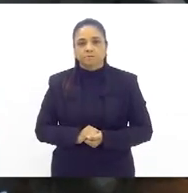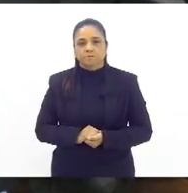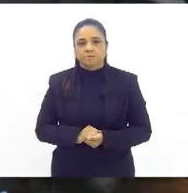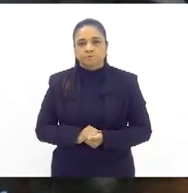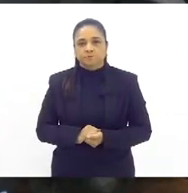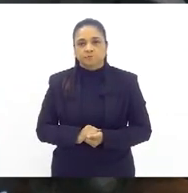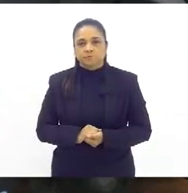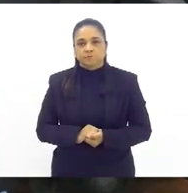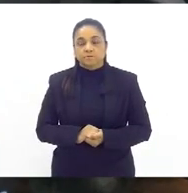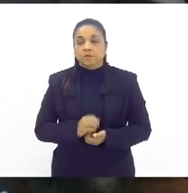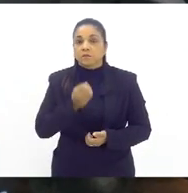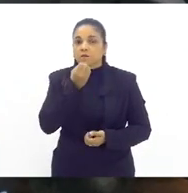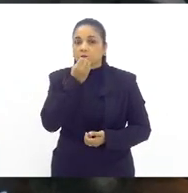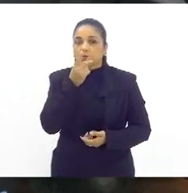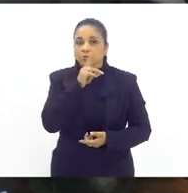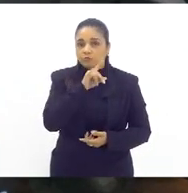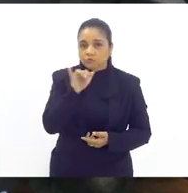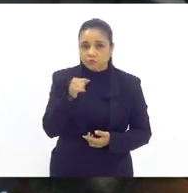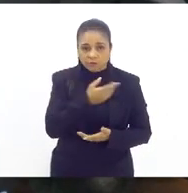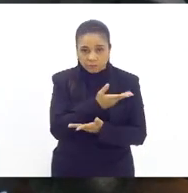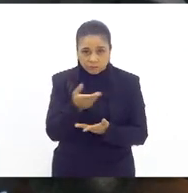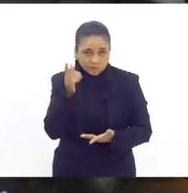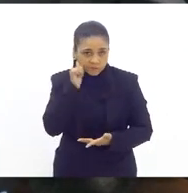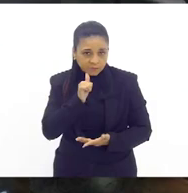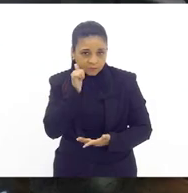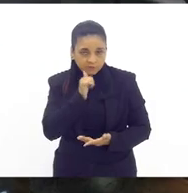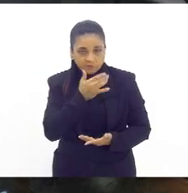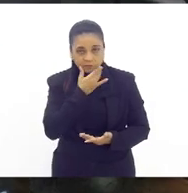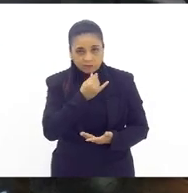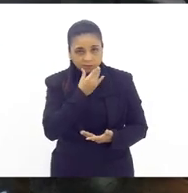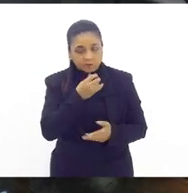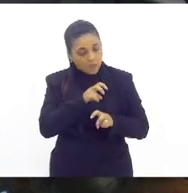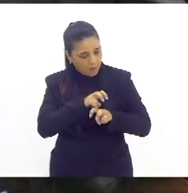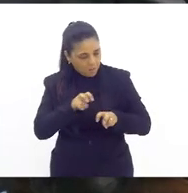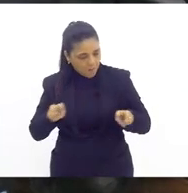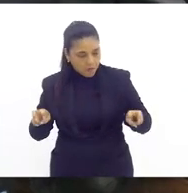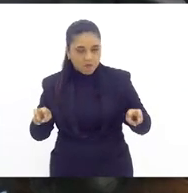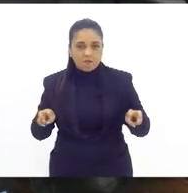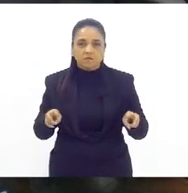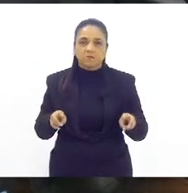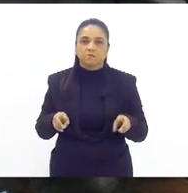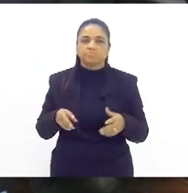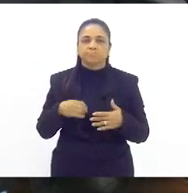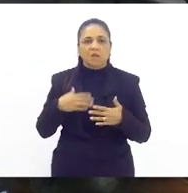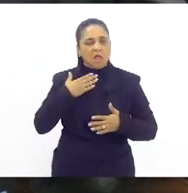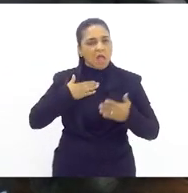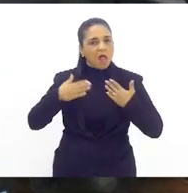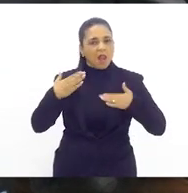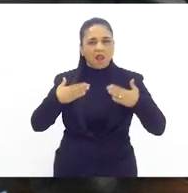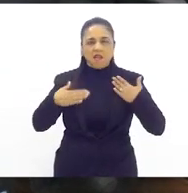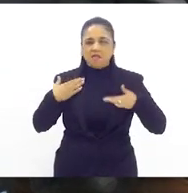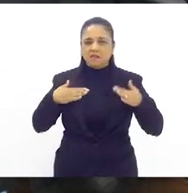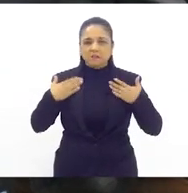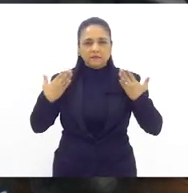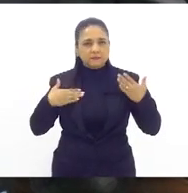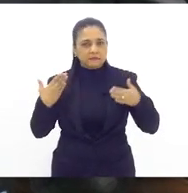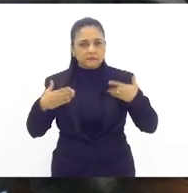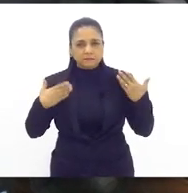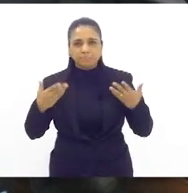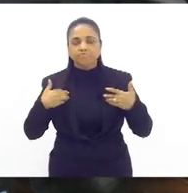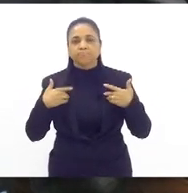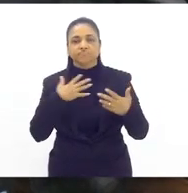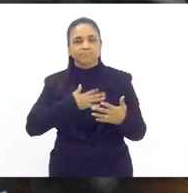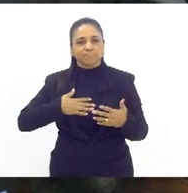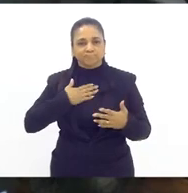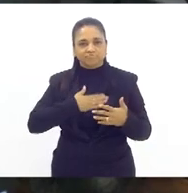bom dia a todos e todas né Principalmente a mesa é uma alegria uma satisfação tá aqui representando